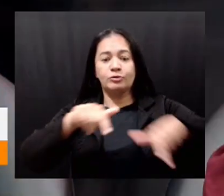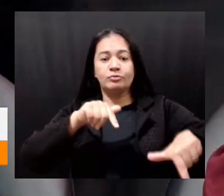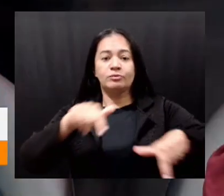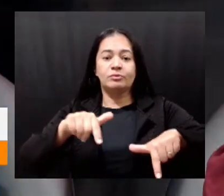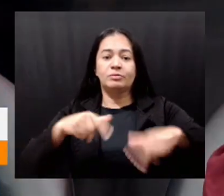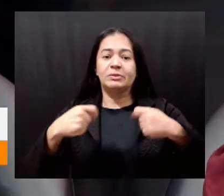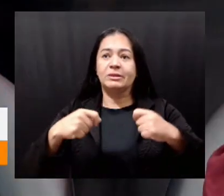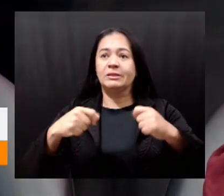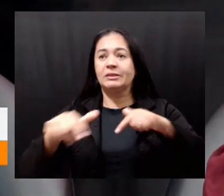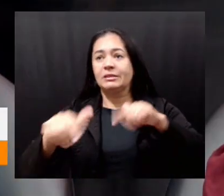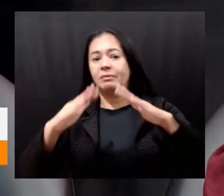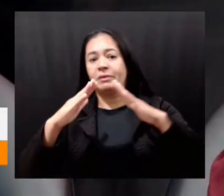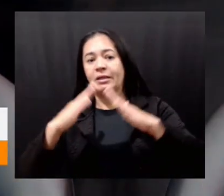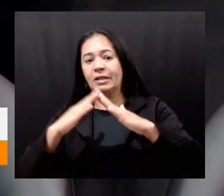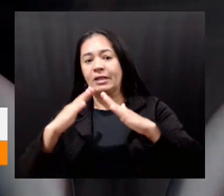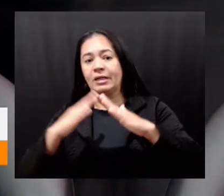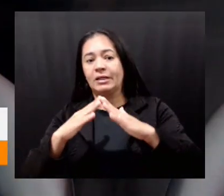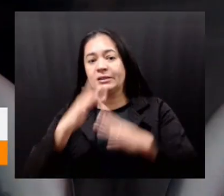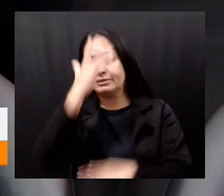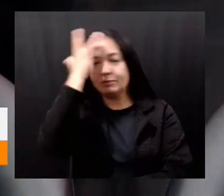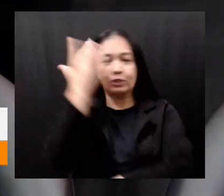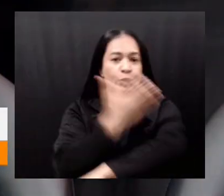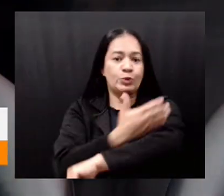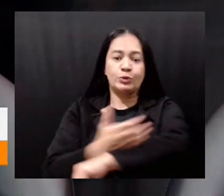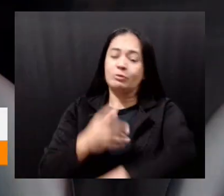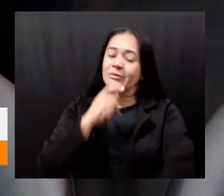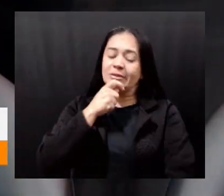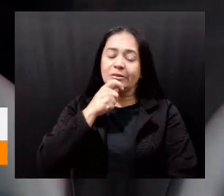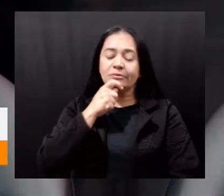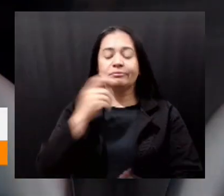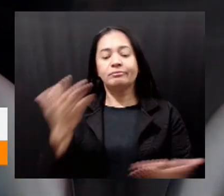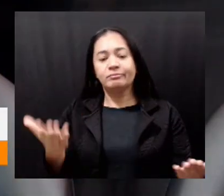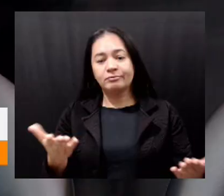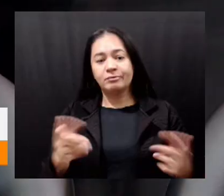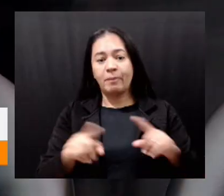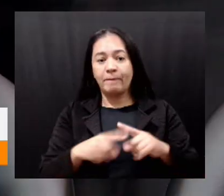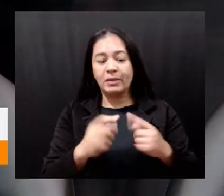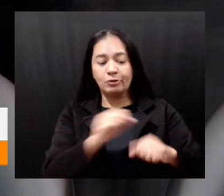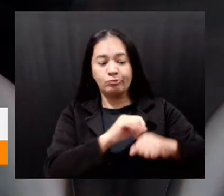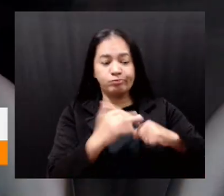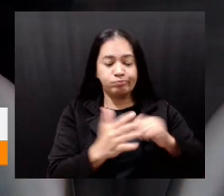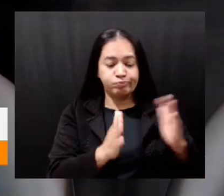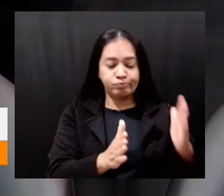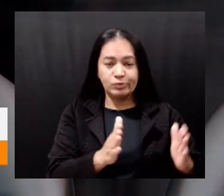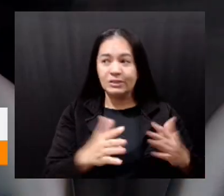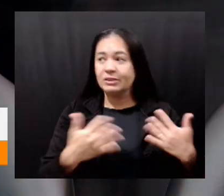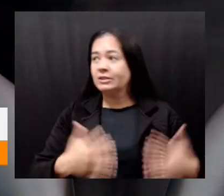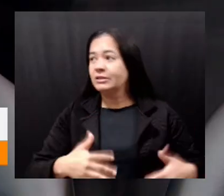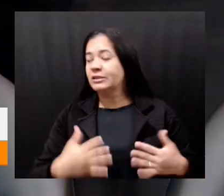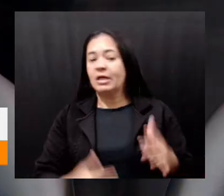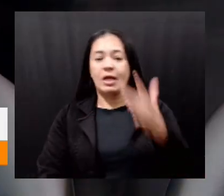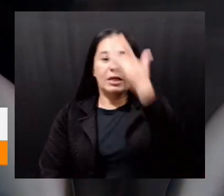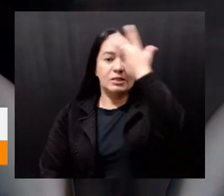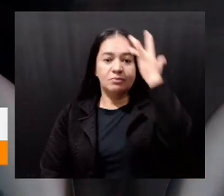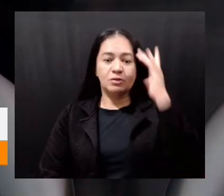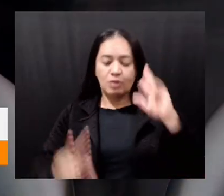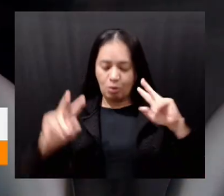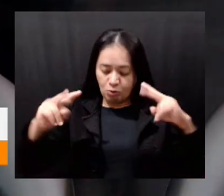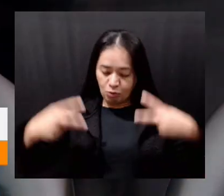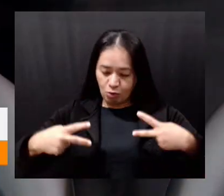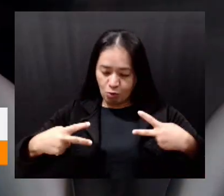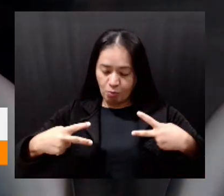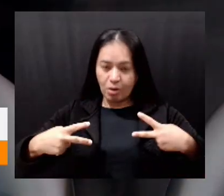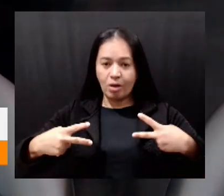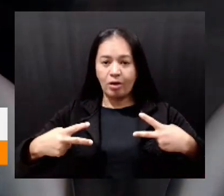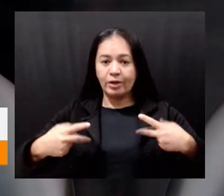estava acostumado. Então, assim, a pandemia acho que foi o auge disso, das pessoas olharem e falar, opa, eu preciso